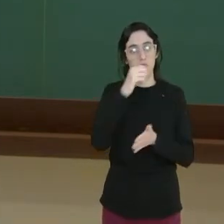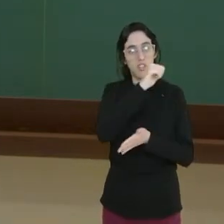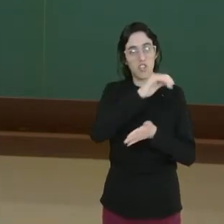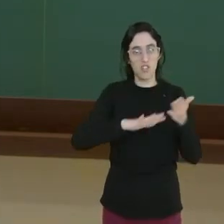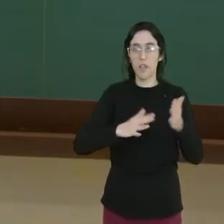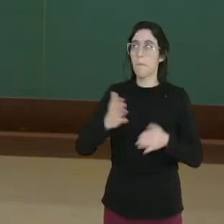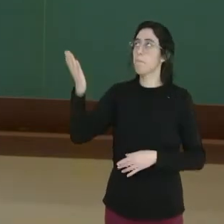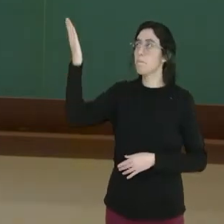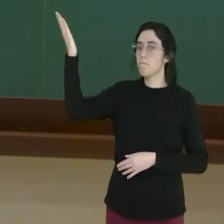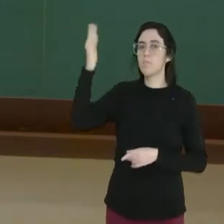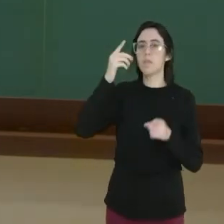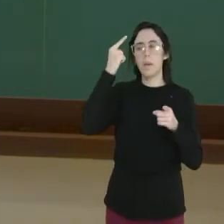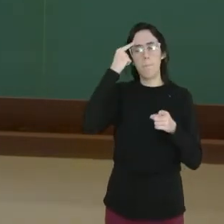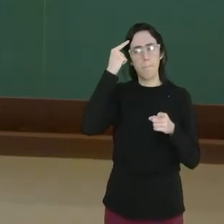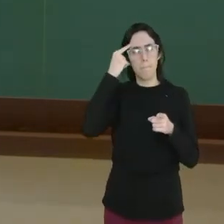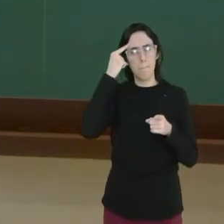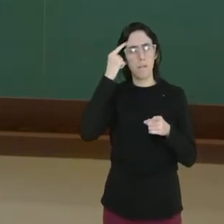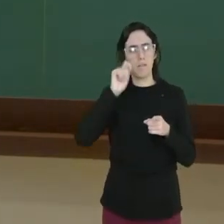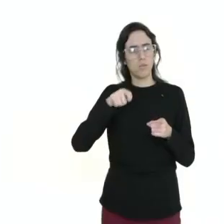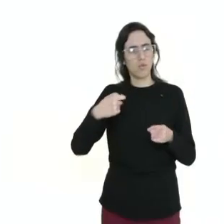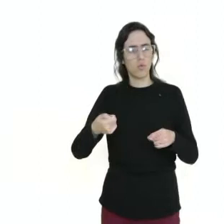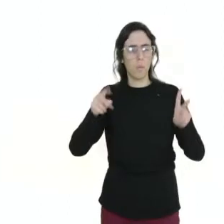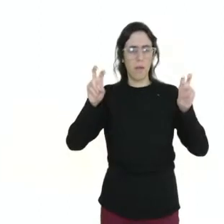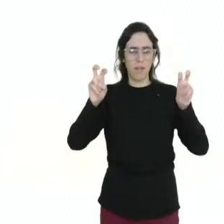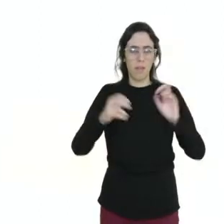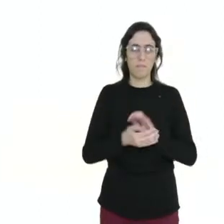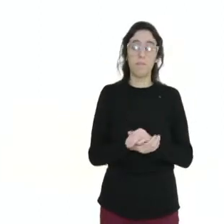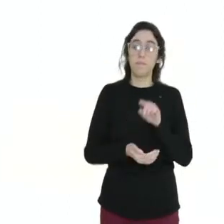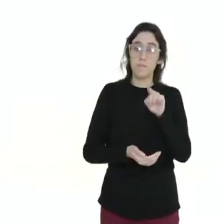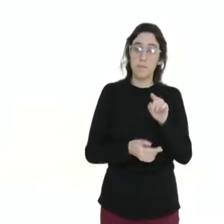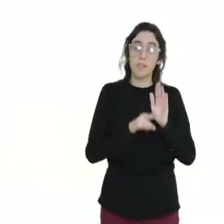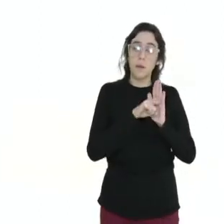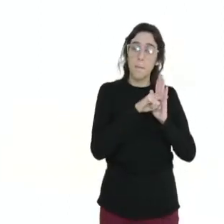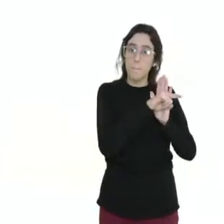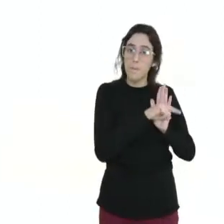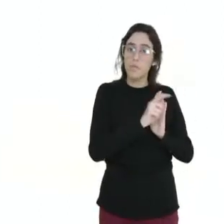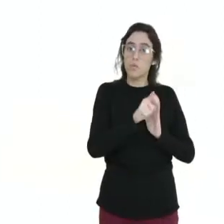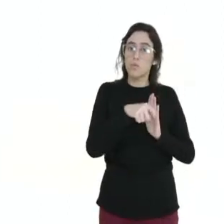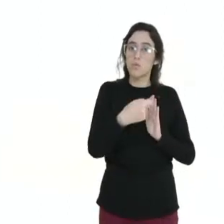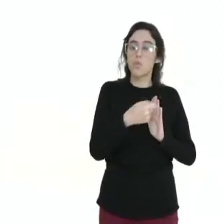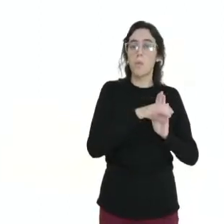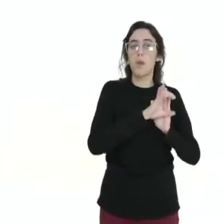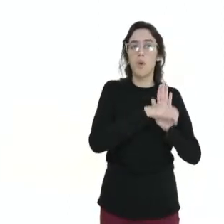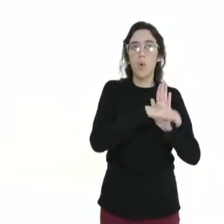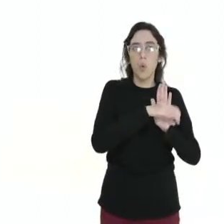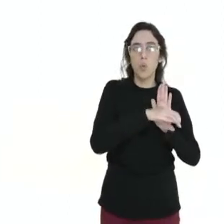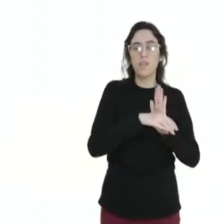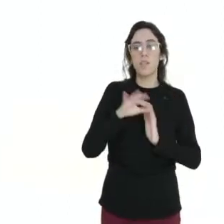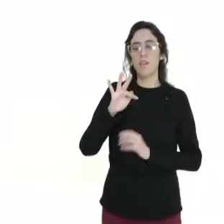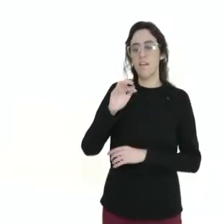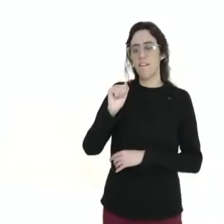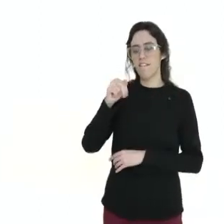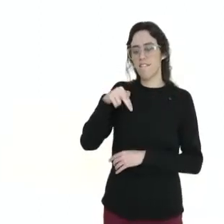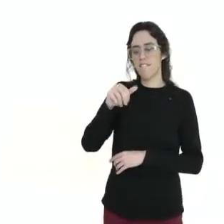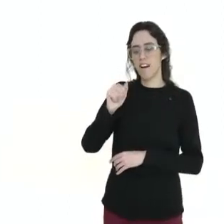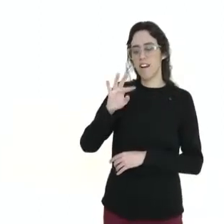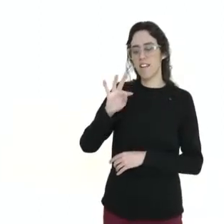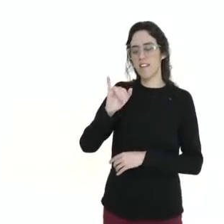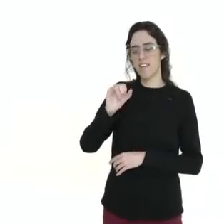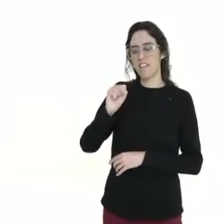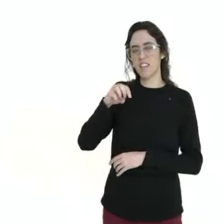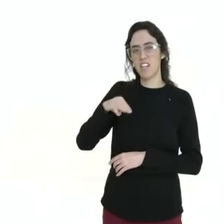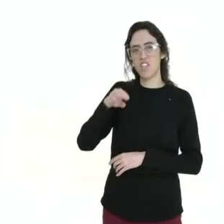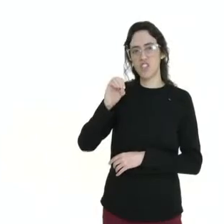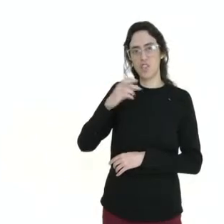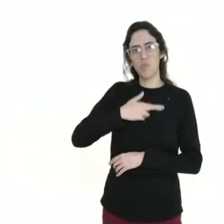atividade pensando melhor esse tema. Faça uma pesquisa sobre os conceitos de fanatismo religioso e laicidade